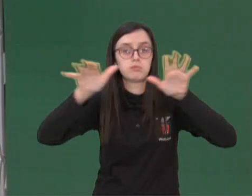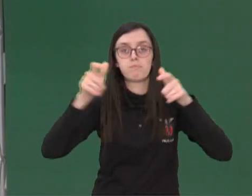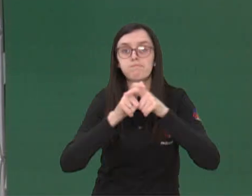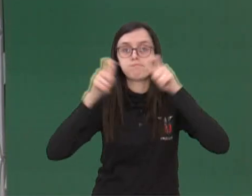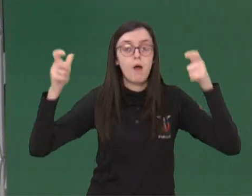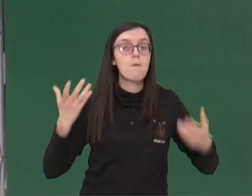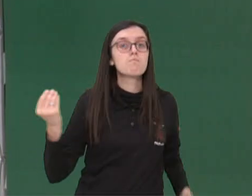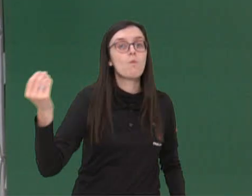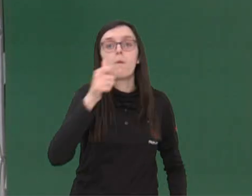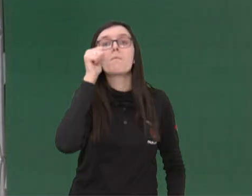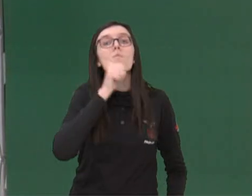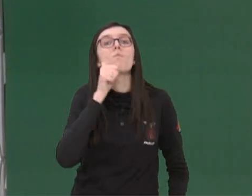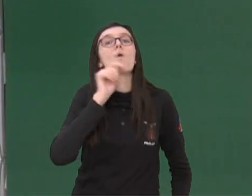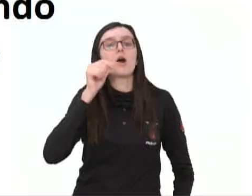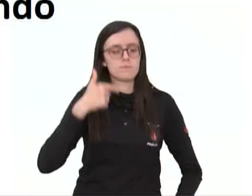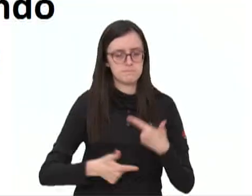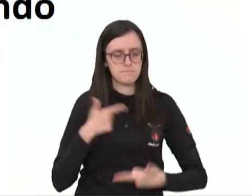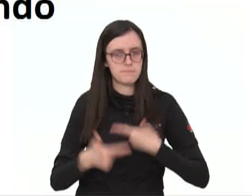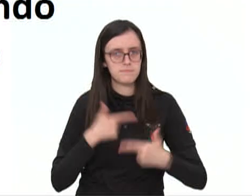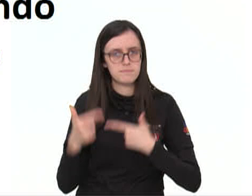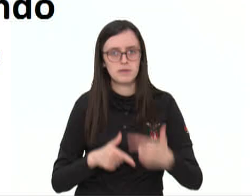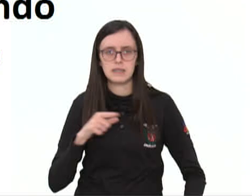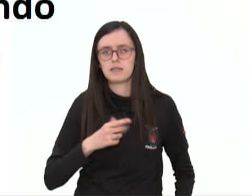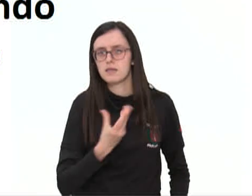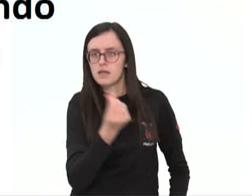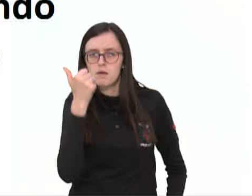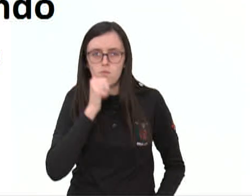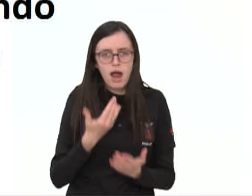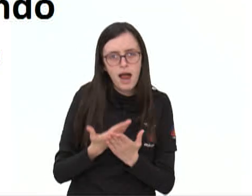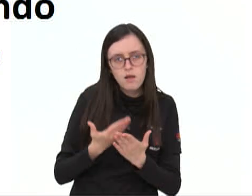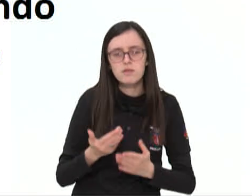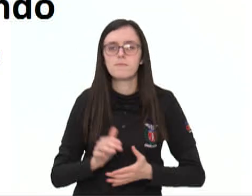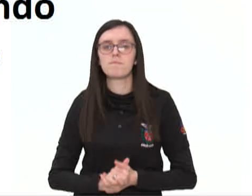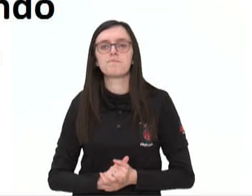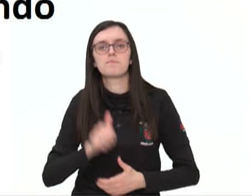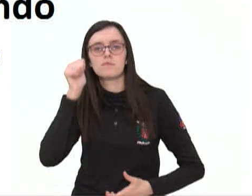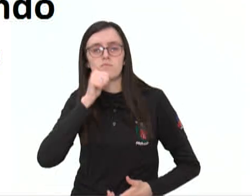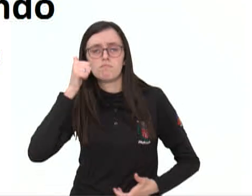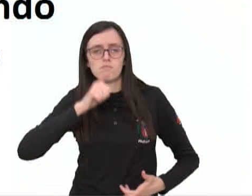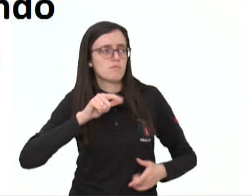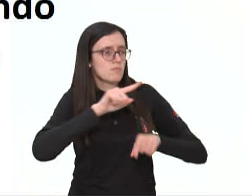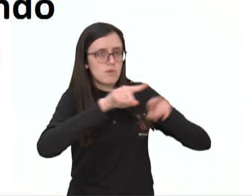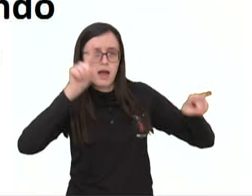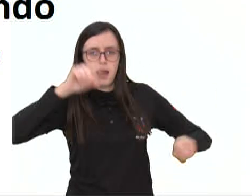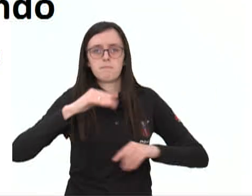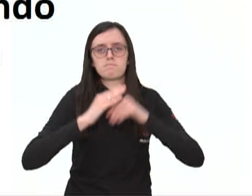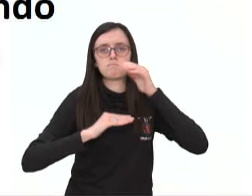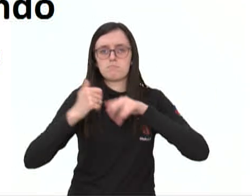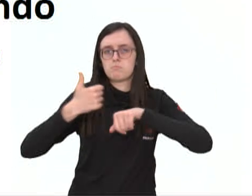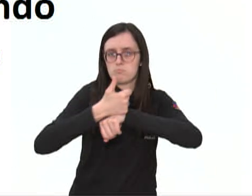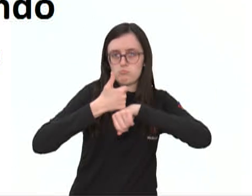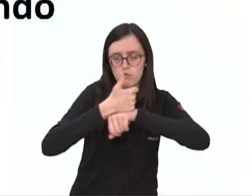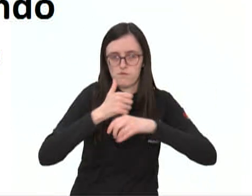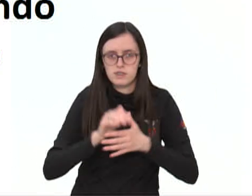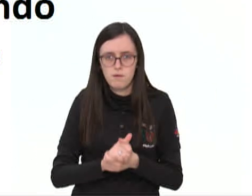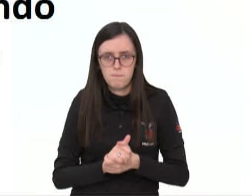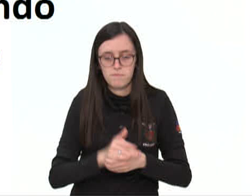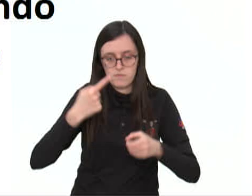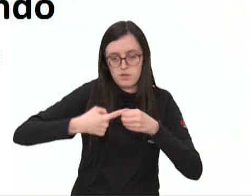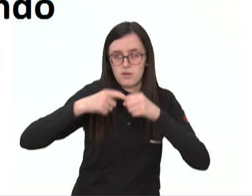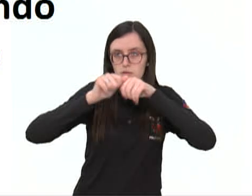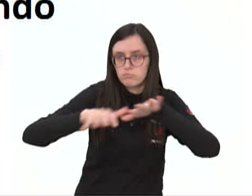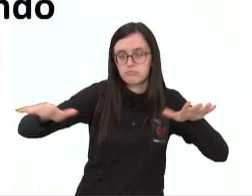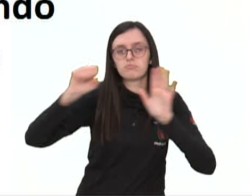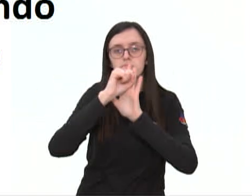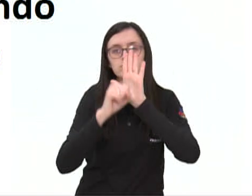o número de mulheres operárias, mulheres estudantes e mulheres demais profissionais. A urbanização do